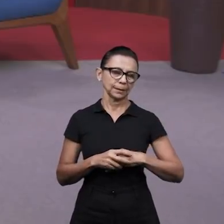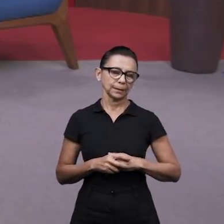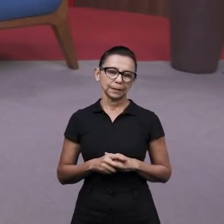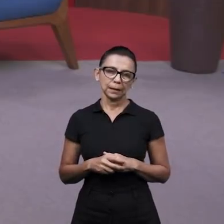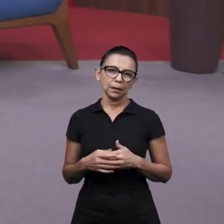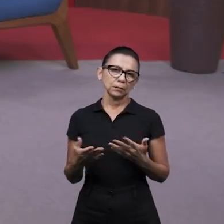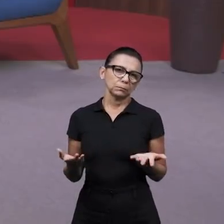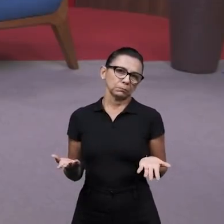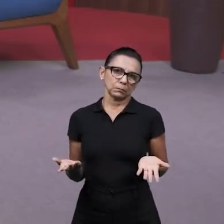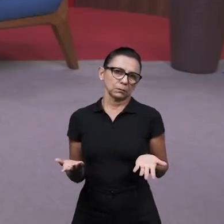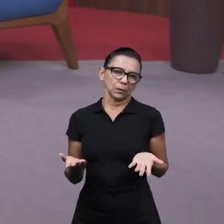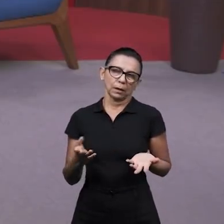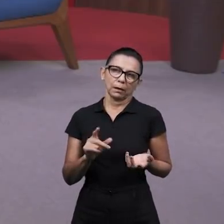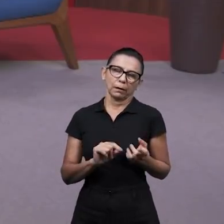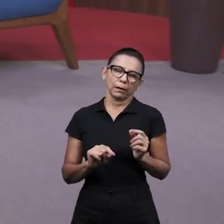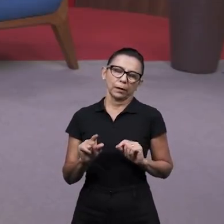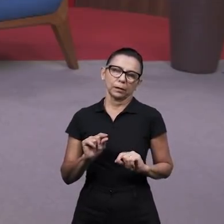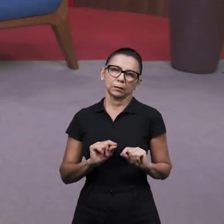Existe